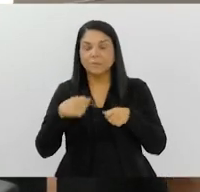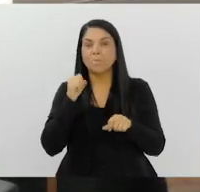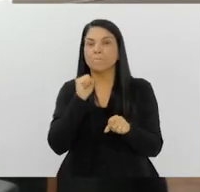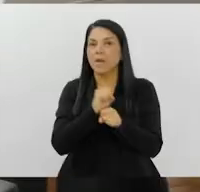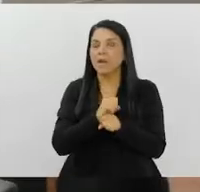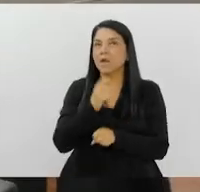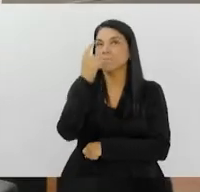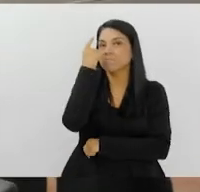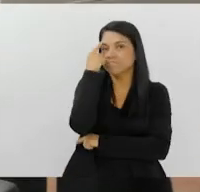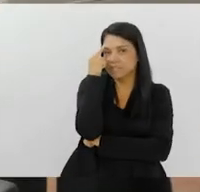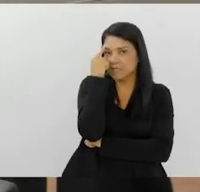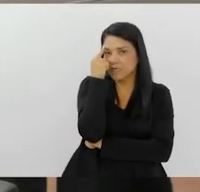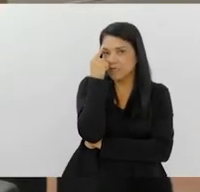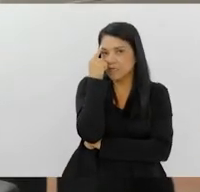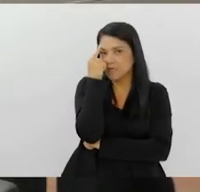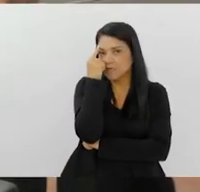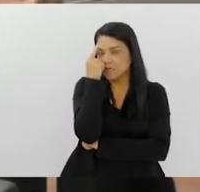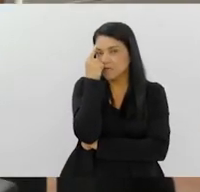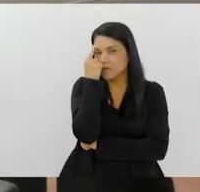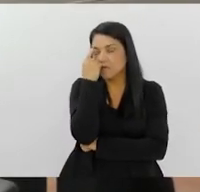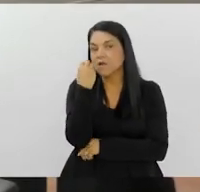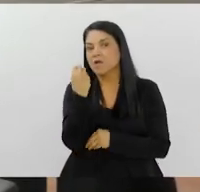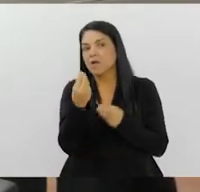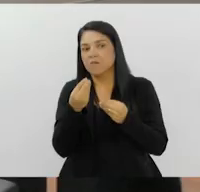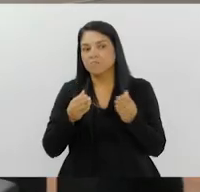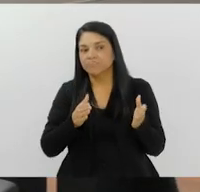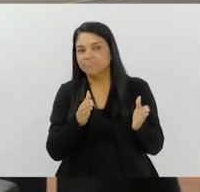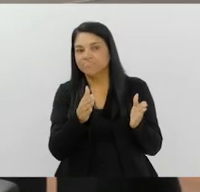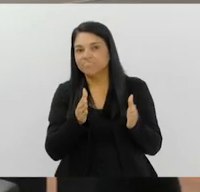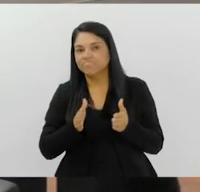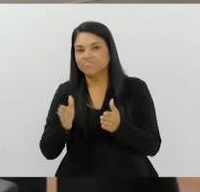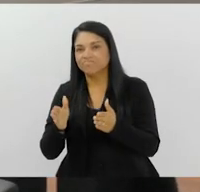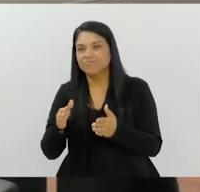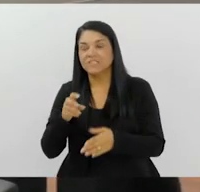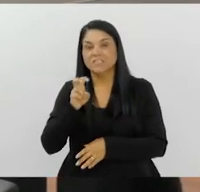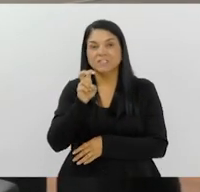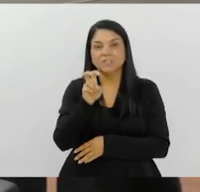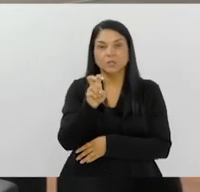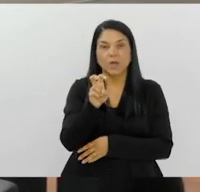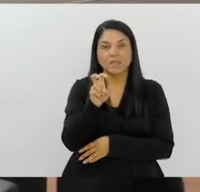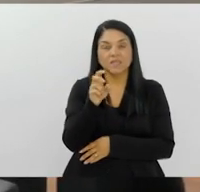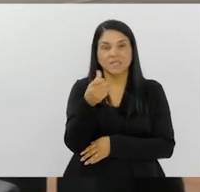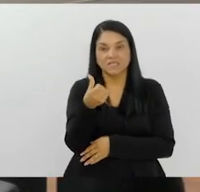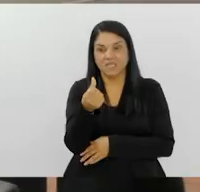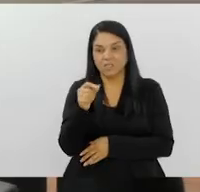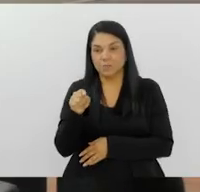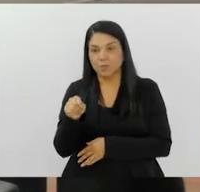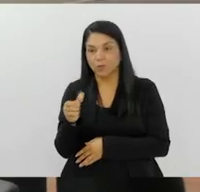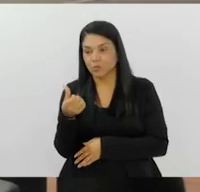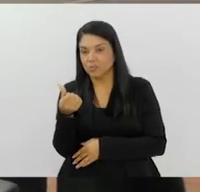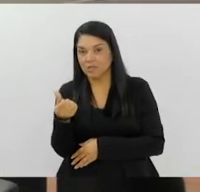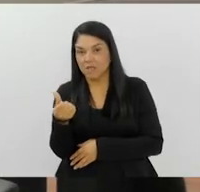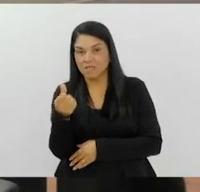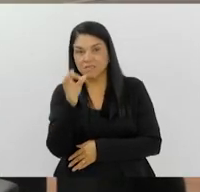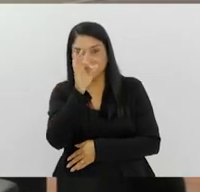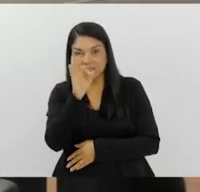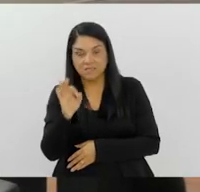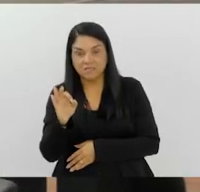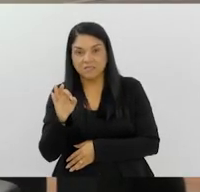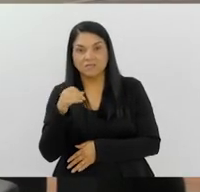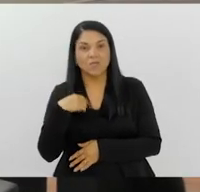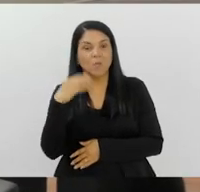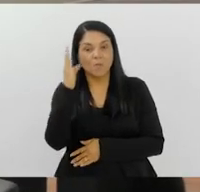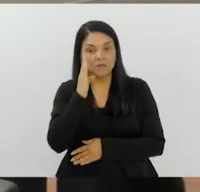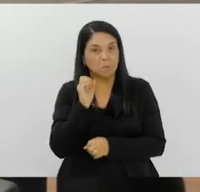pensar aonde queremos caminhar são 56.6 da população o Brasil está estagnado porque ele não